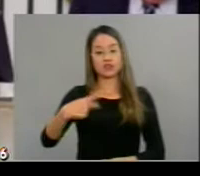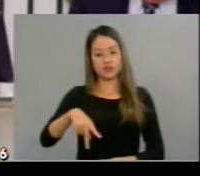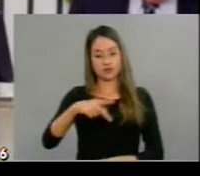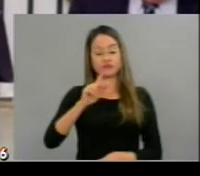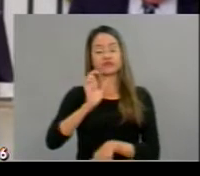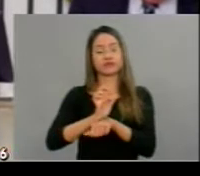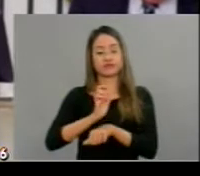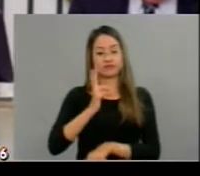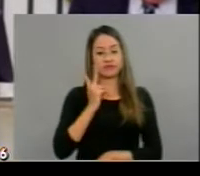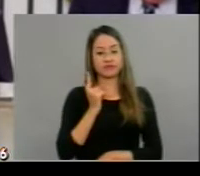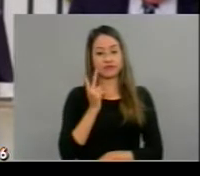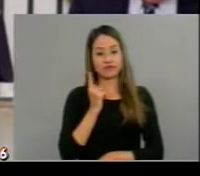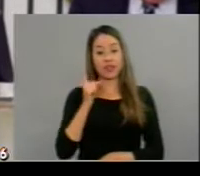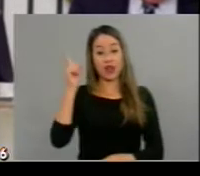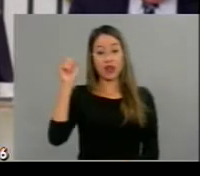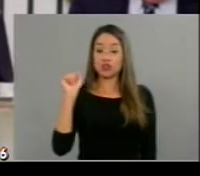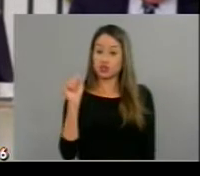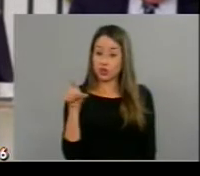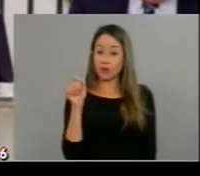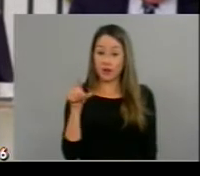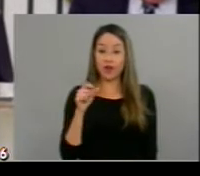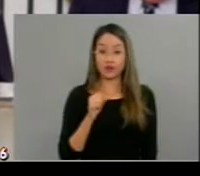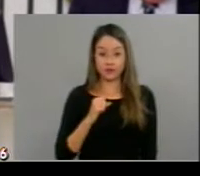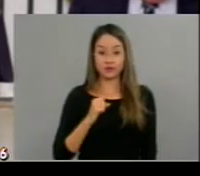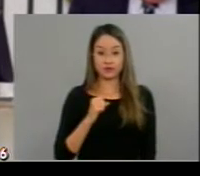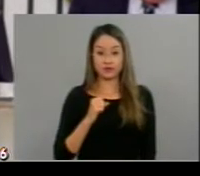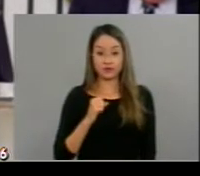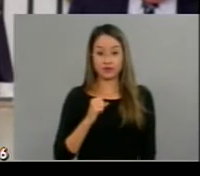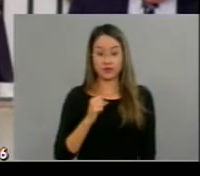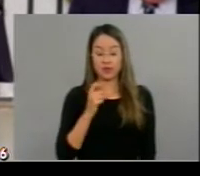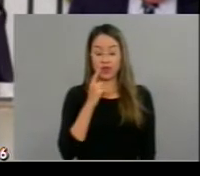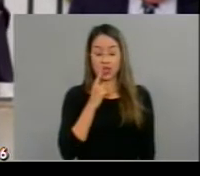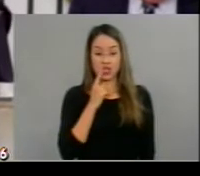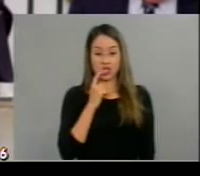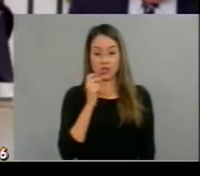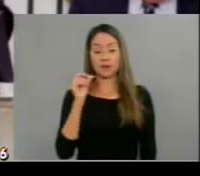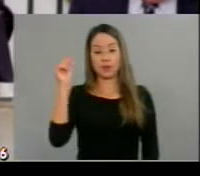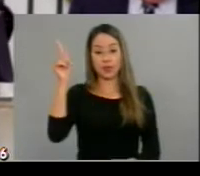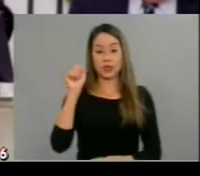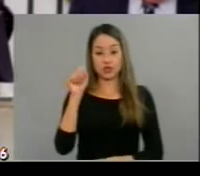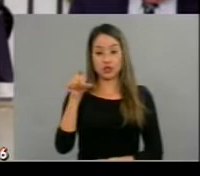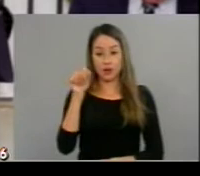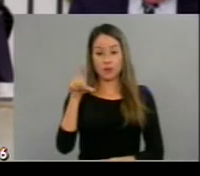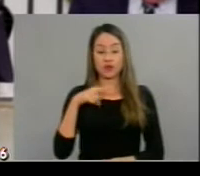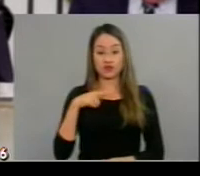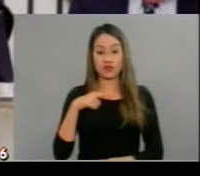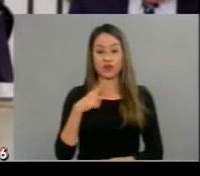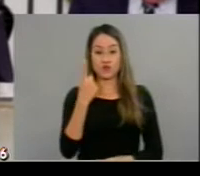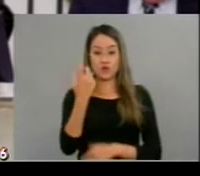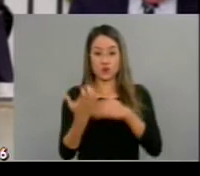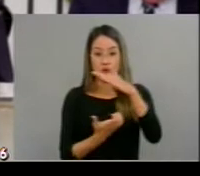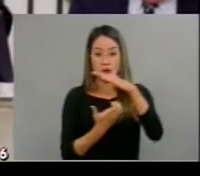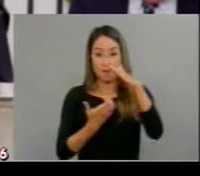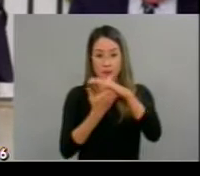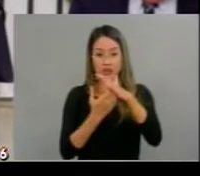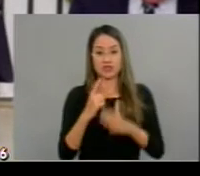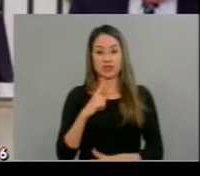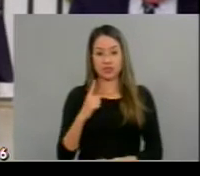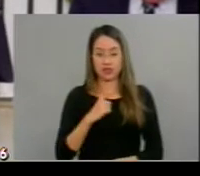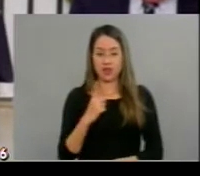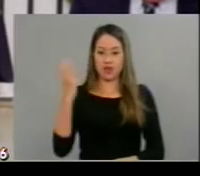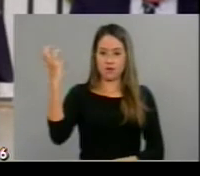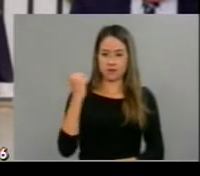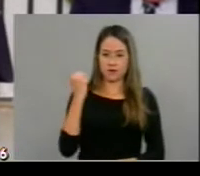para dar nome aos bois, em Sobral. Sobral, uma das empresas que mais receberam